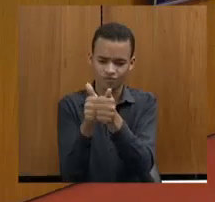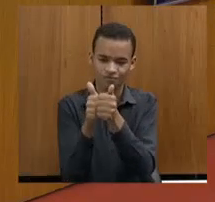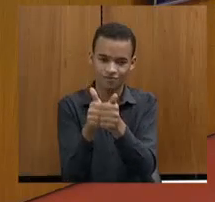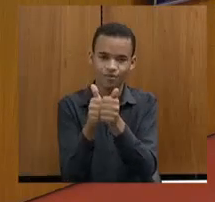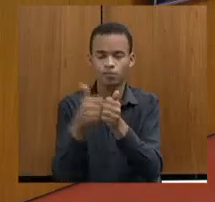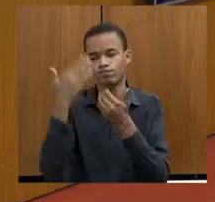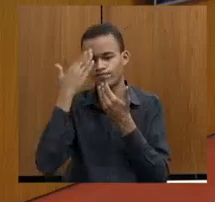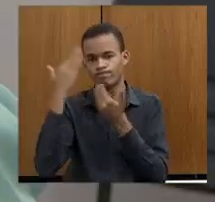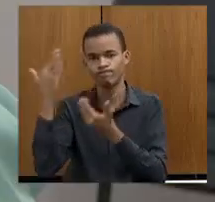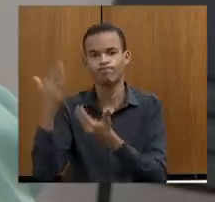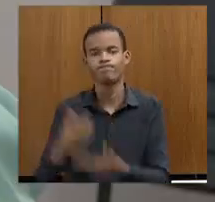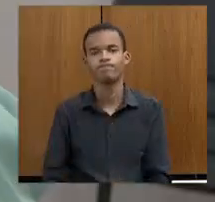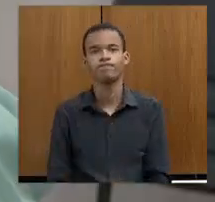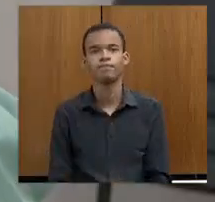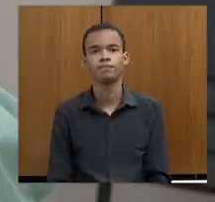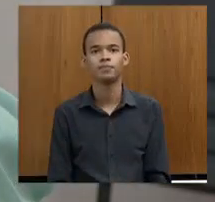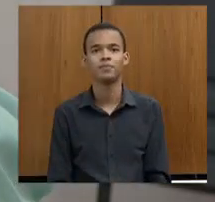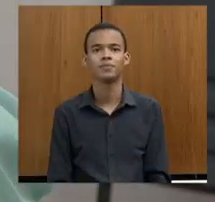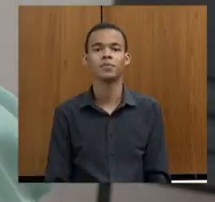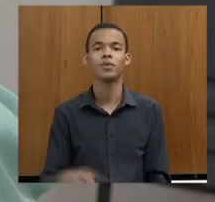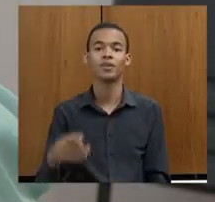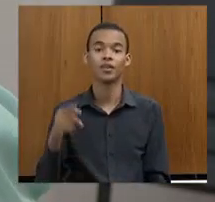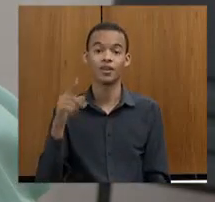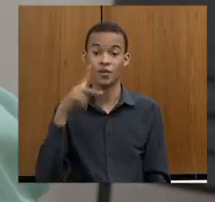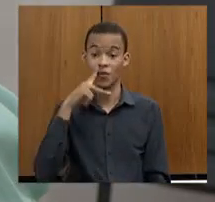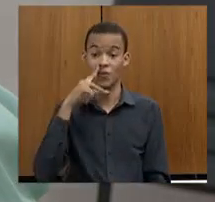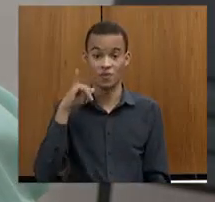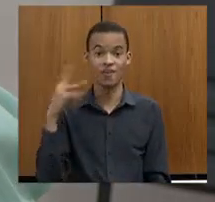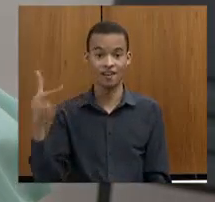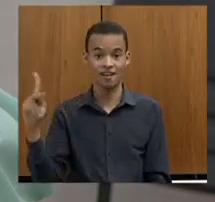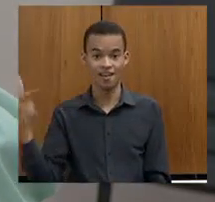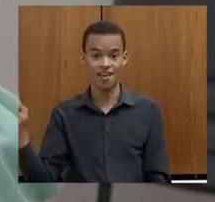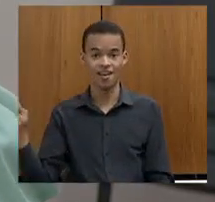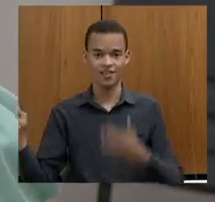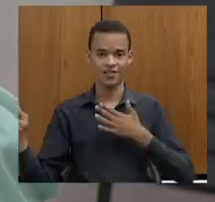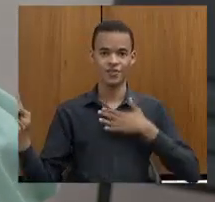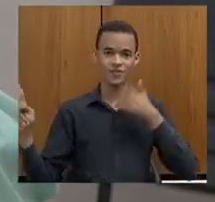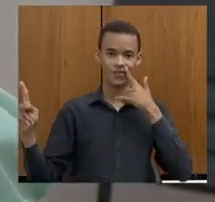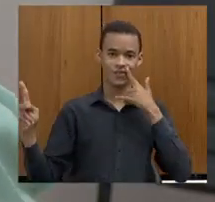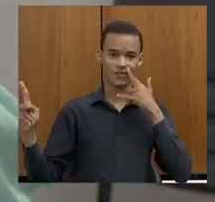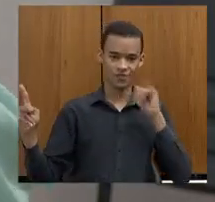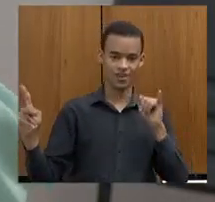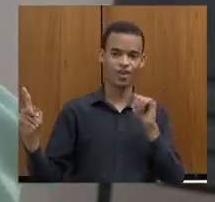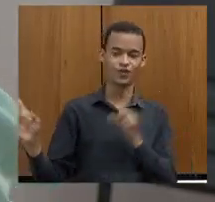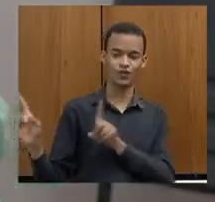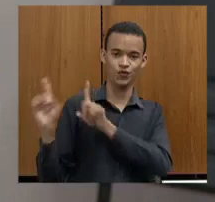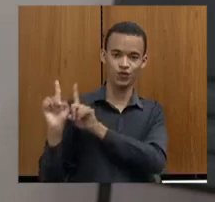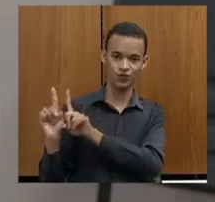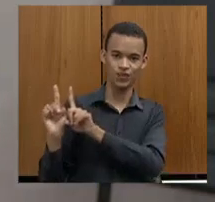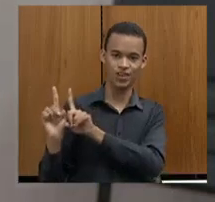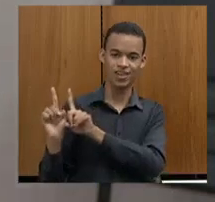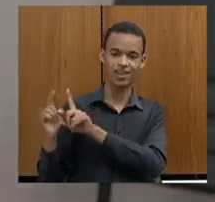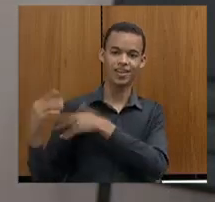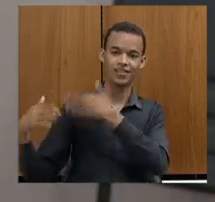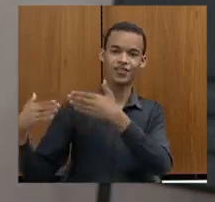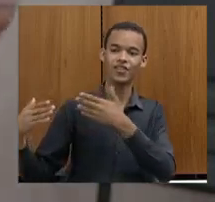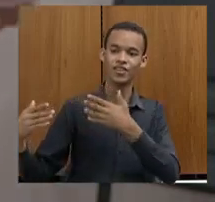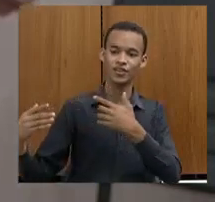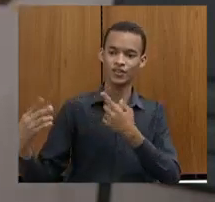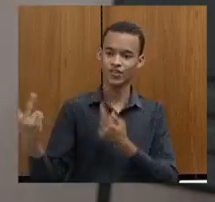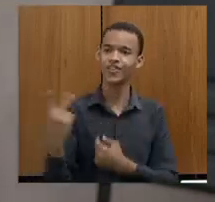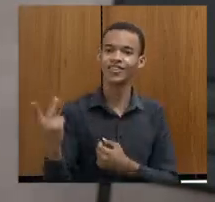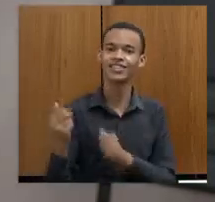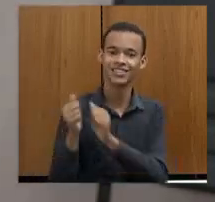mandar o pai dele foi parceiro do meu pai e hoje somos parceiros aqui né a história vai se contando